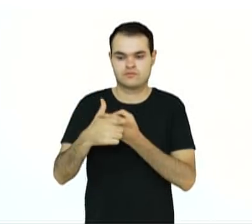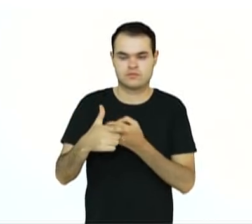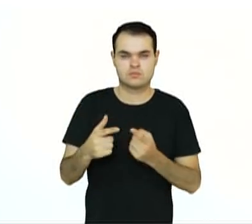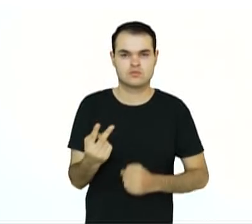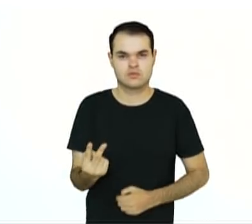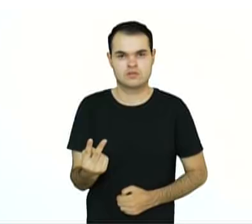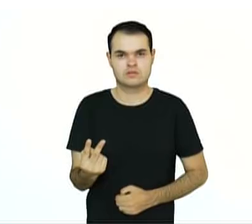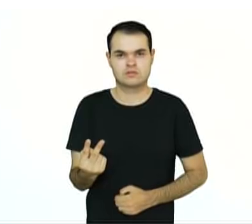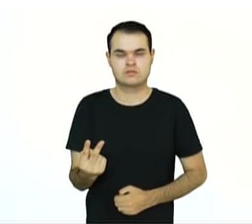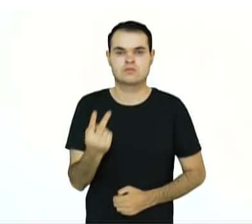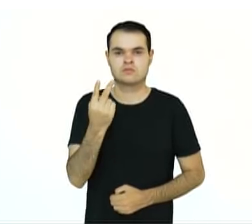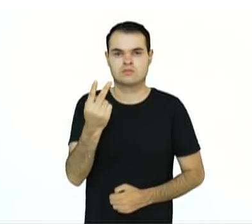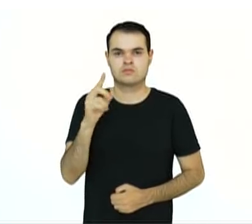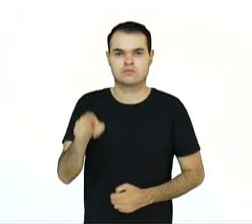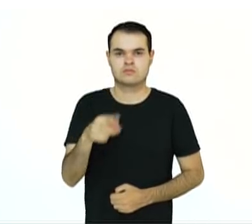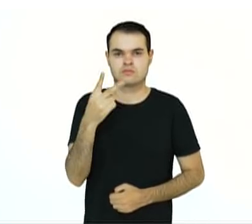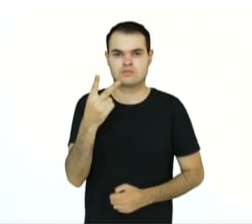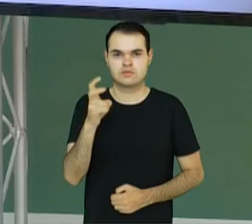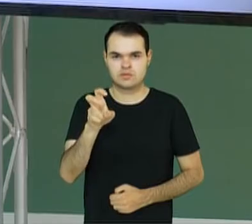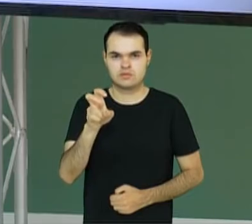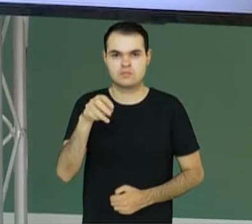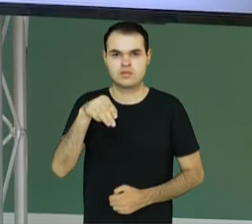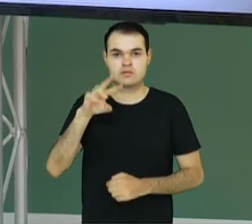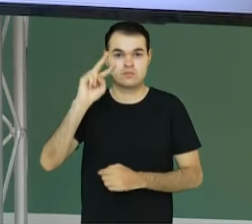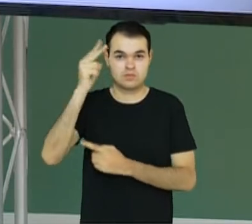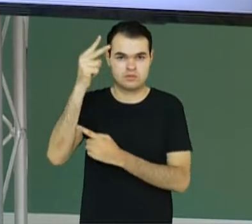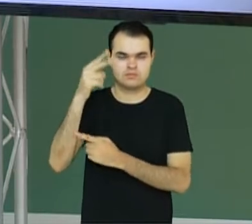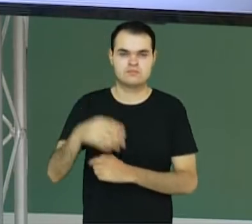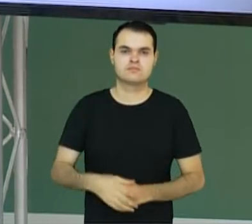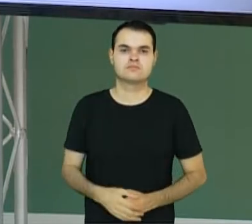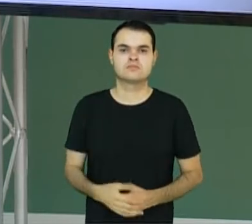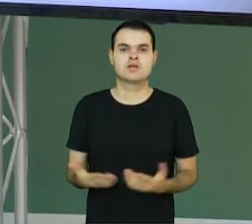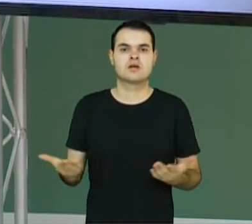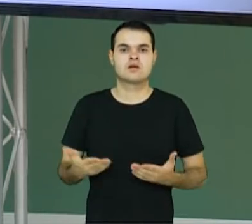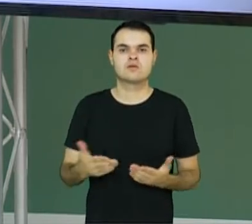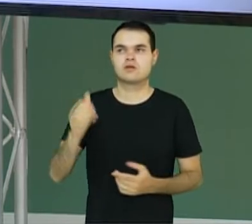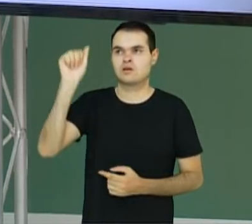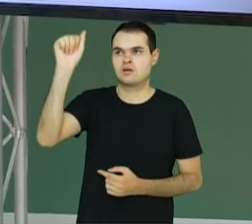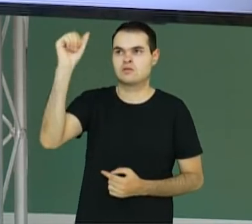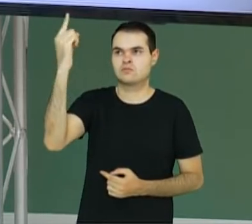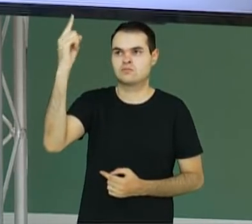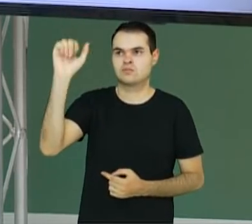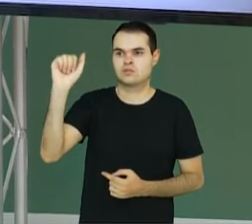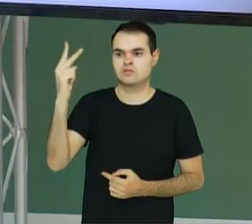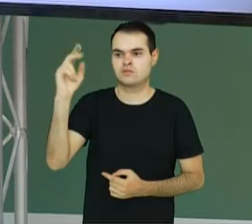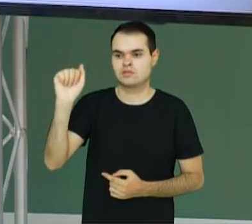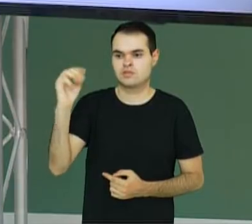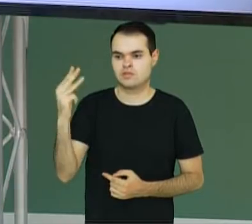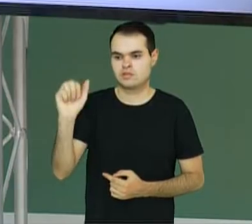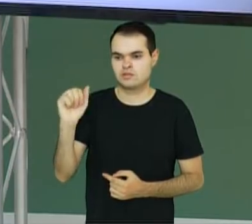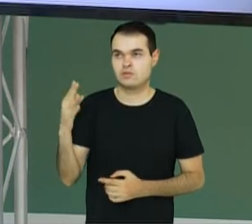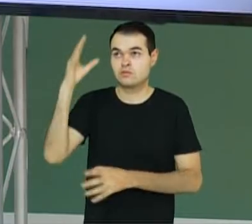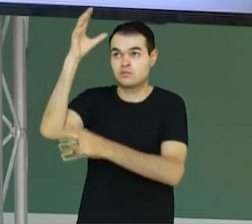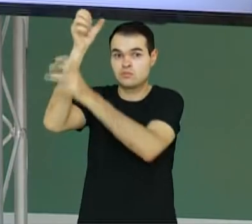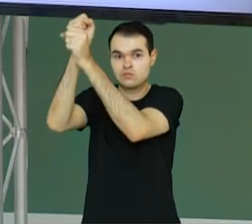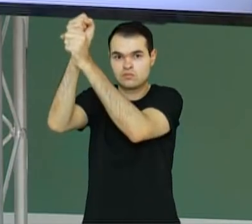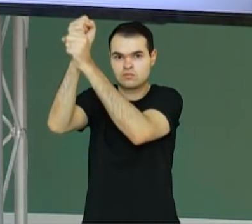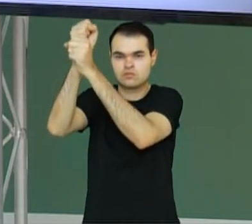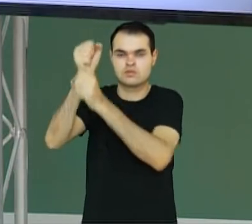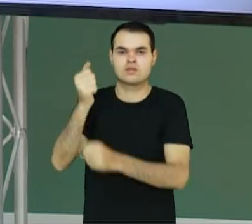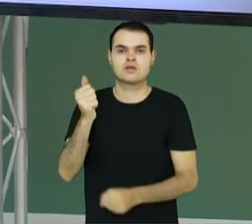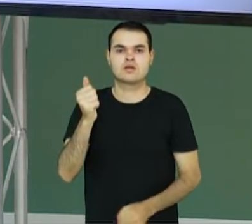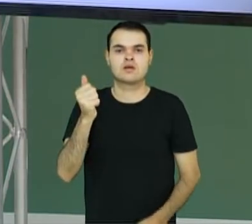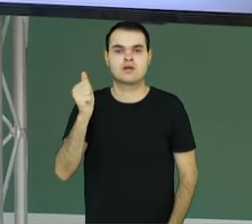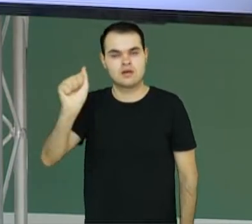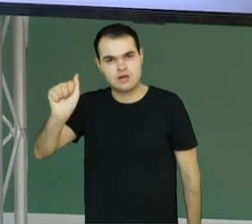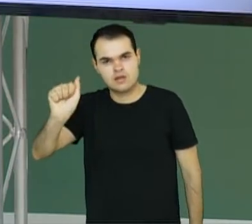por 2 é 2,25 metros quadrados. Agora nós vamos somar essa área, essa e essa, para ver a área